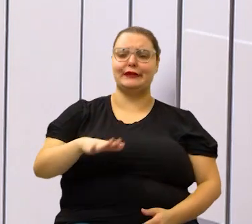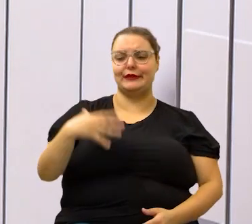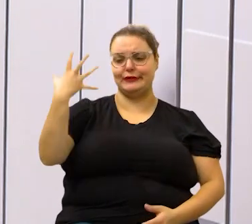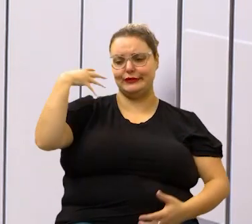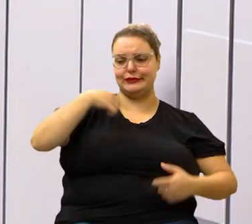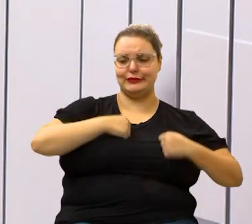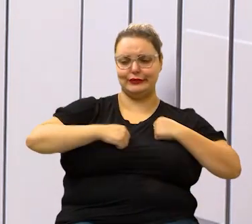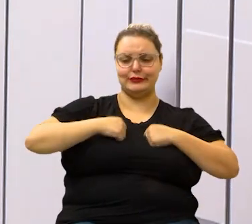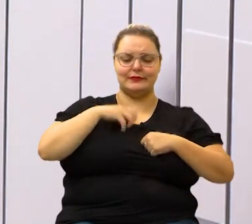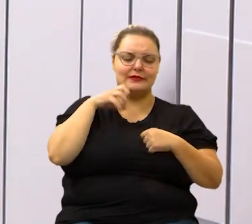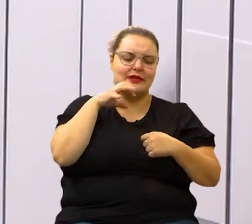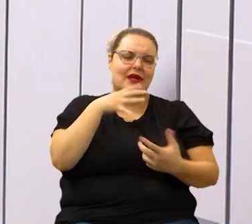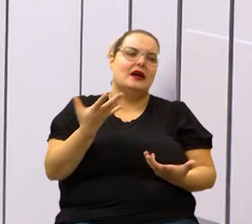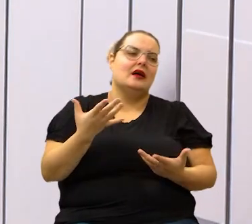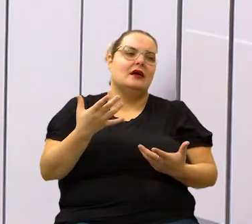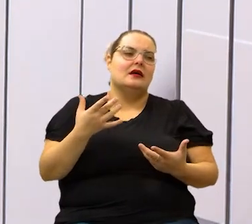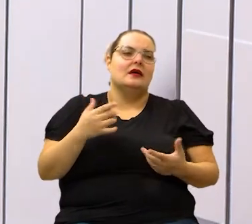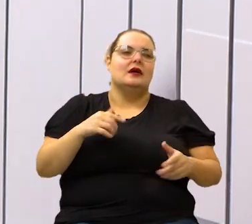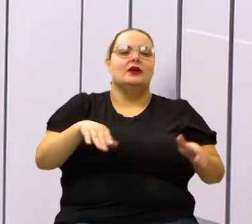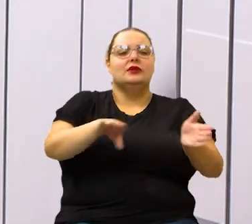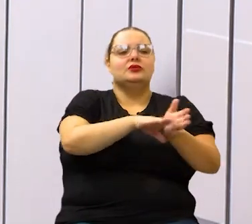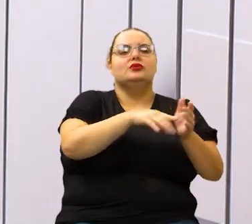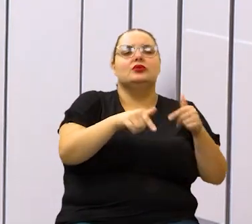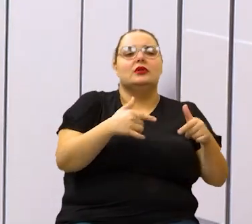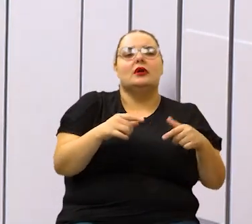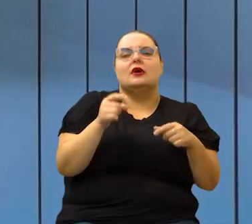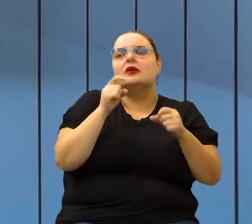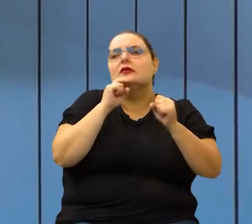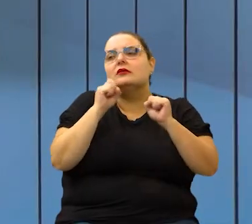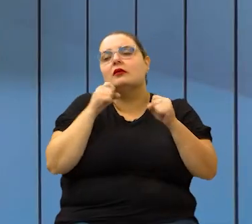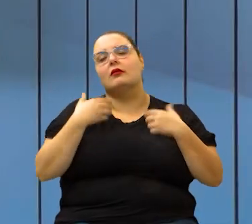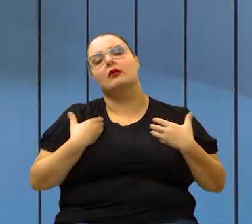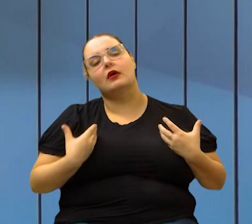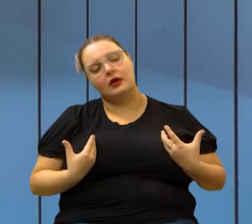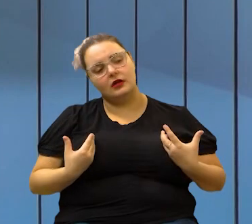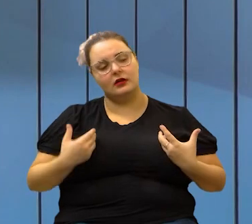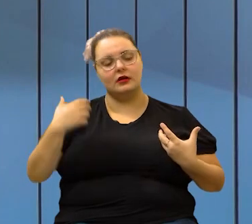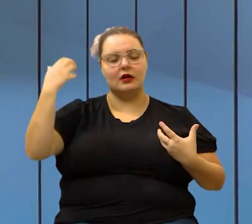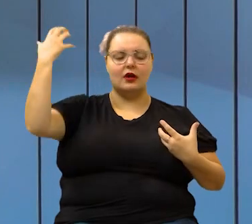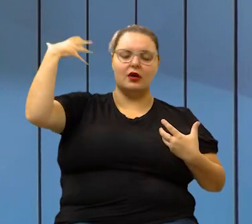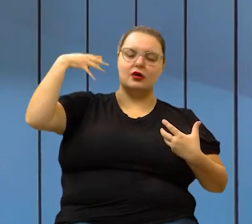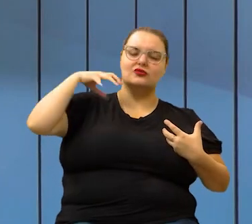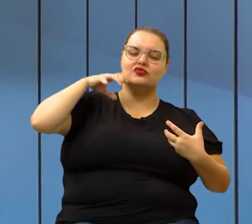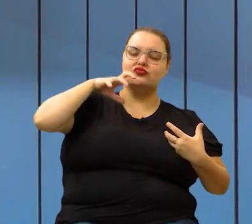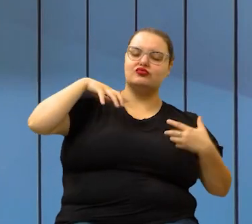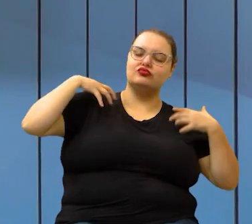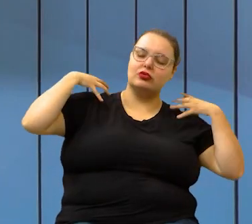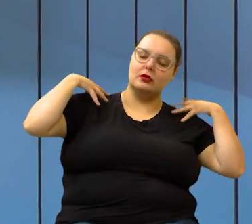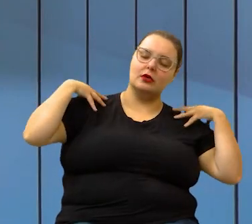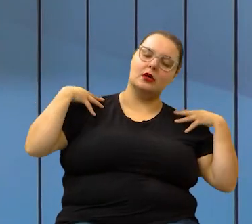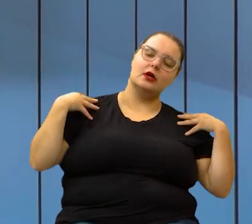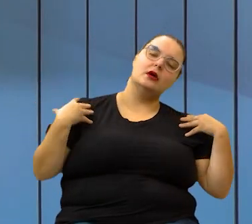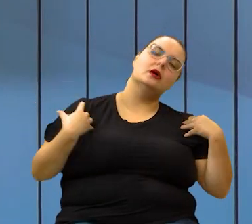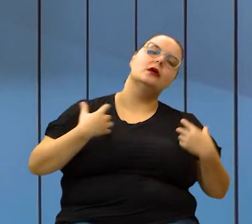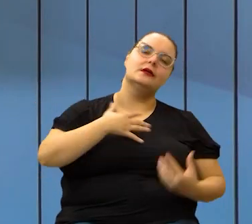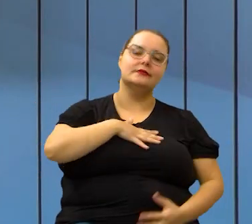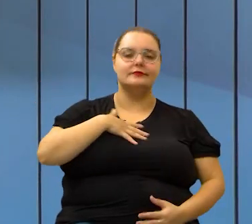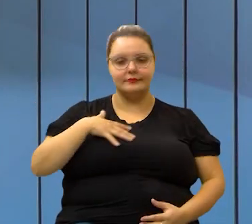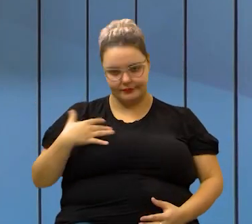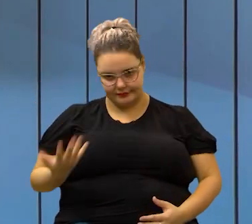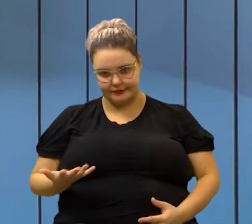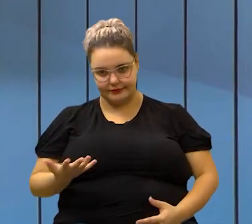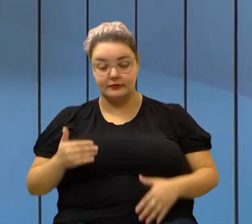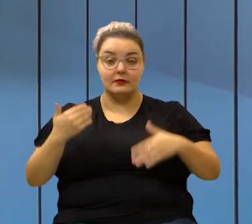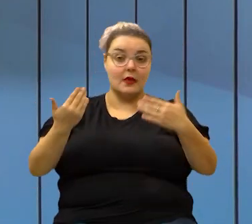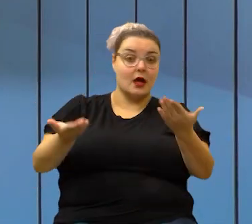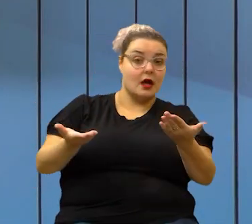quentinho, né? Chega do trabalho, aquele friozinho, todo mundo cansado, bota aquela água bem quente para relaxar,